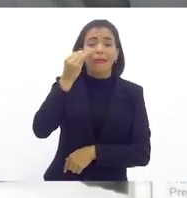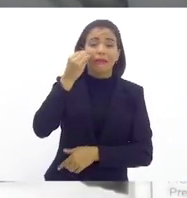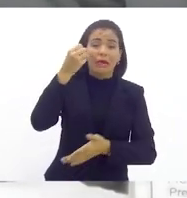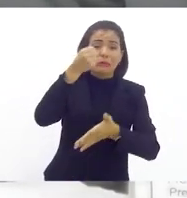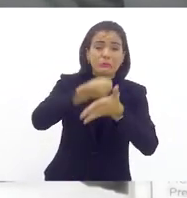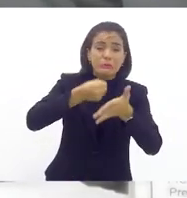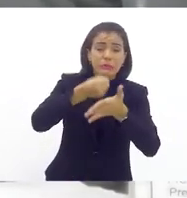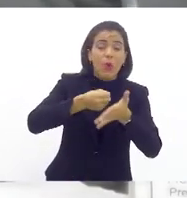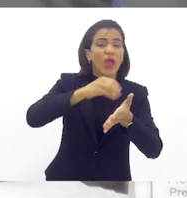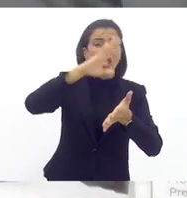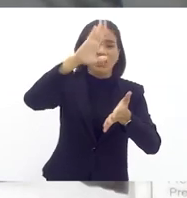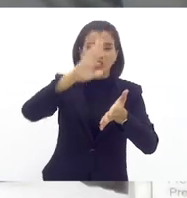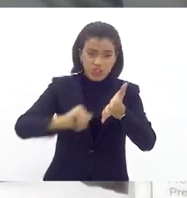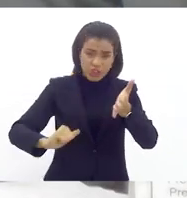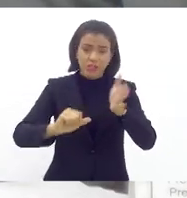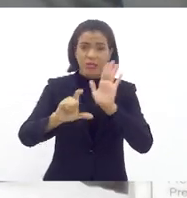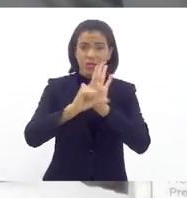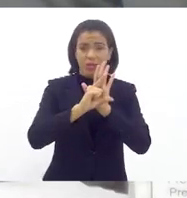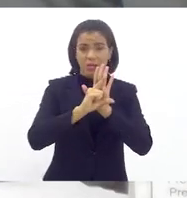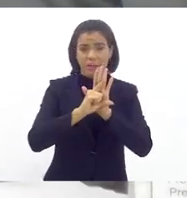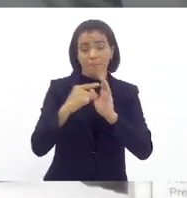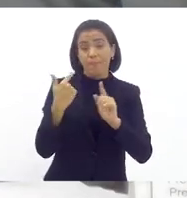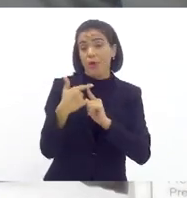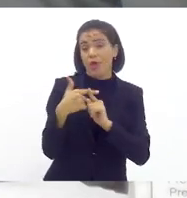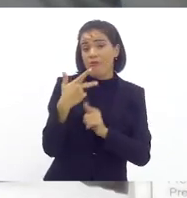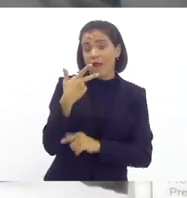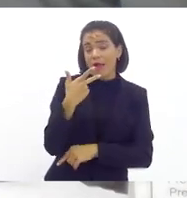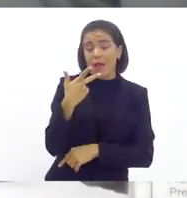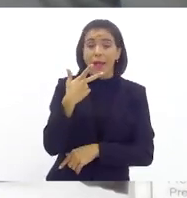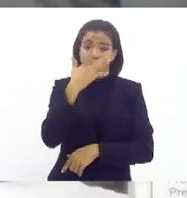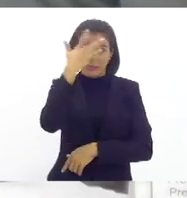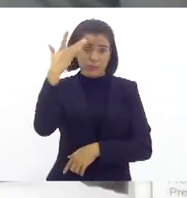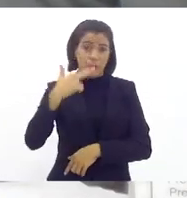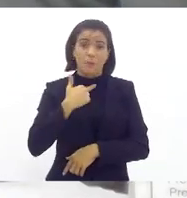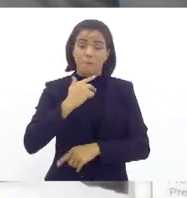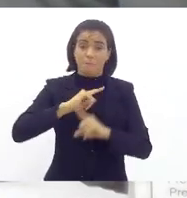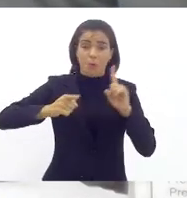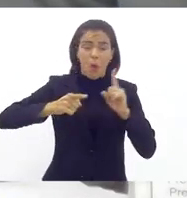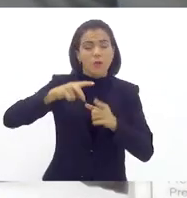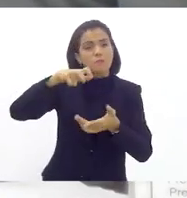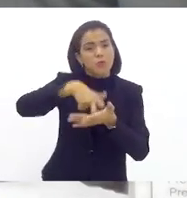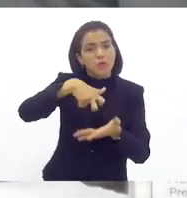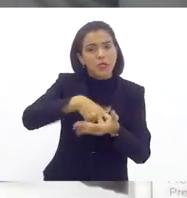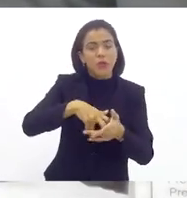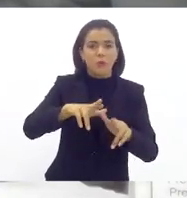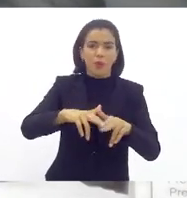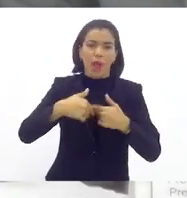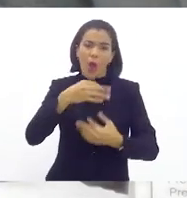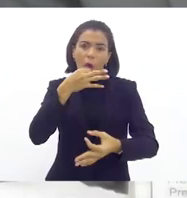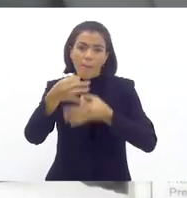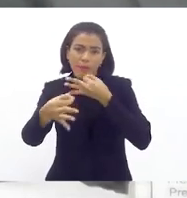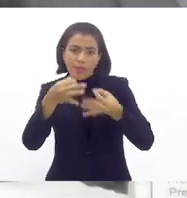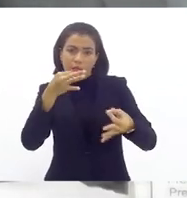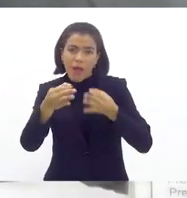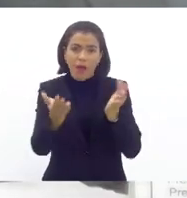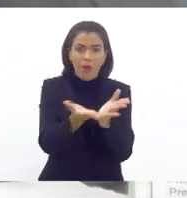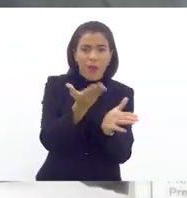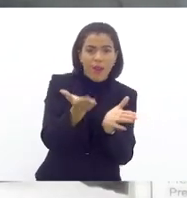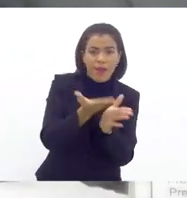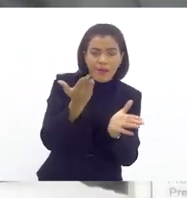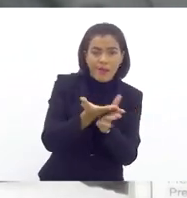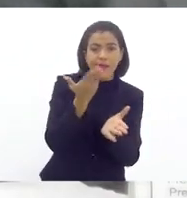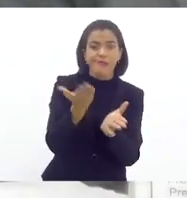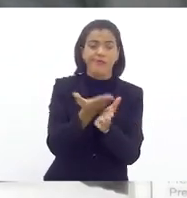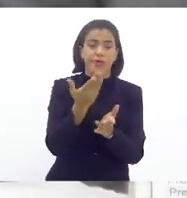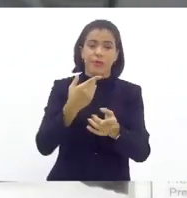a lei, que a lei diz que ninguém pode ser punido pelas opiniões, pelos livros que usa, pelos temas que debate